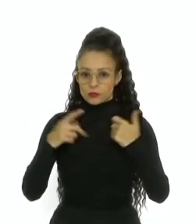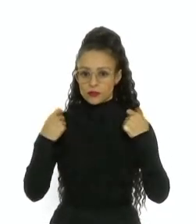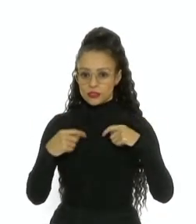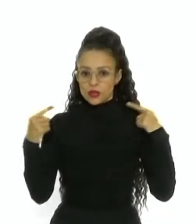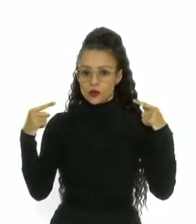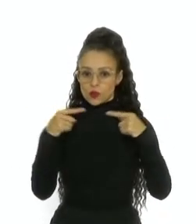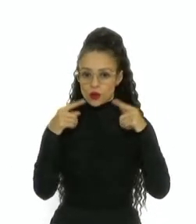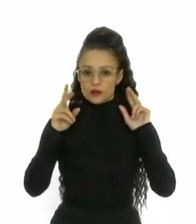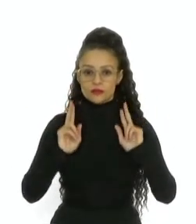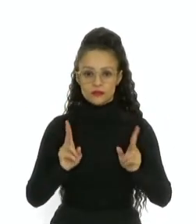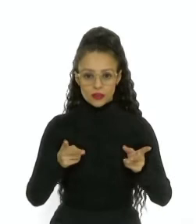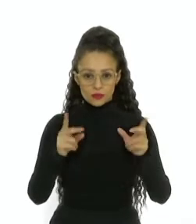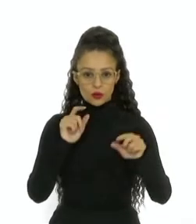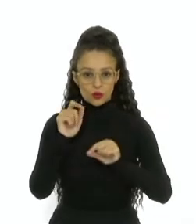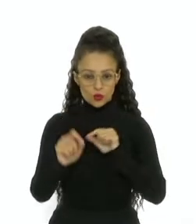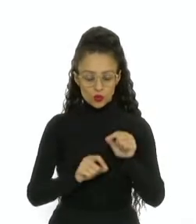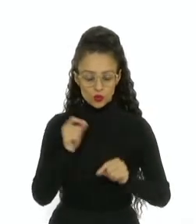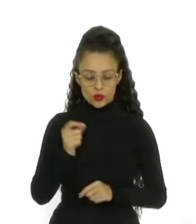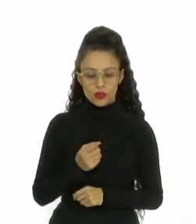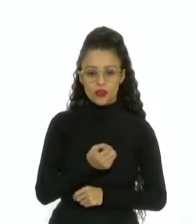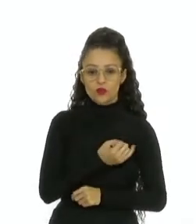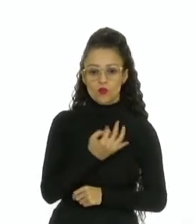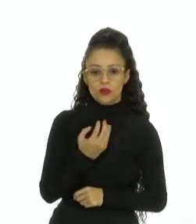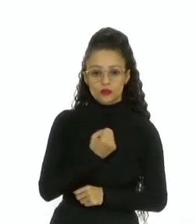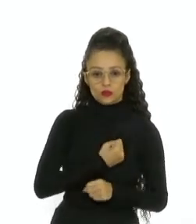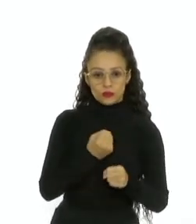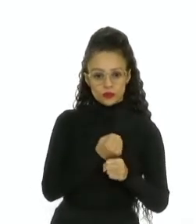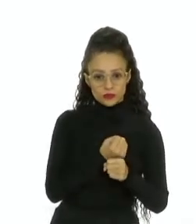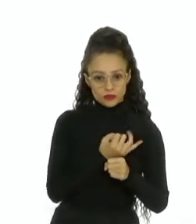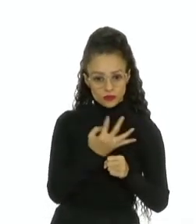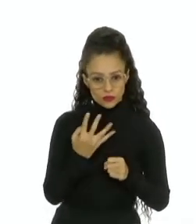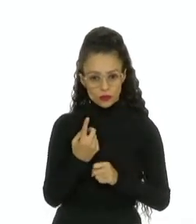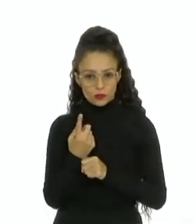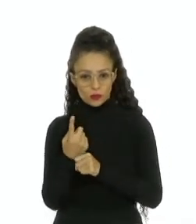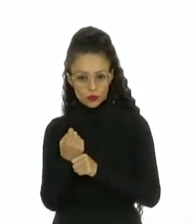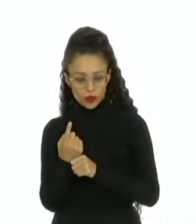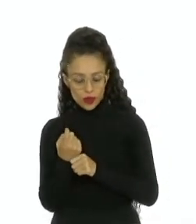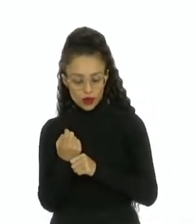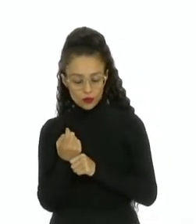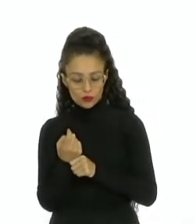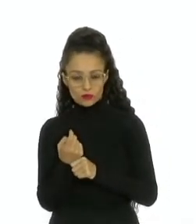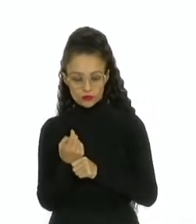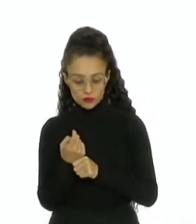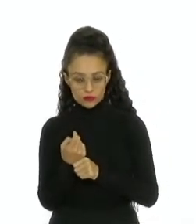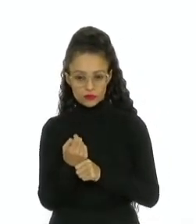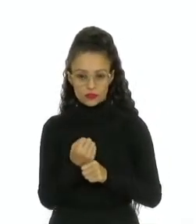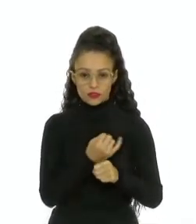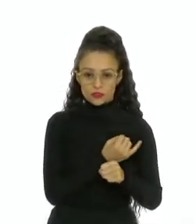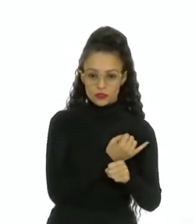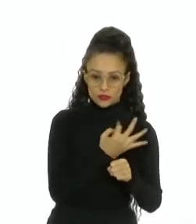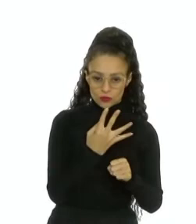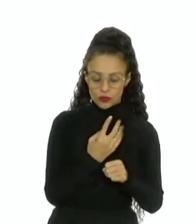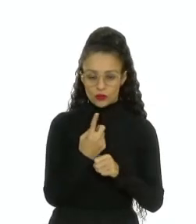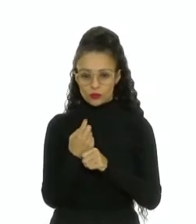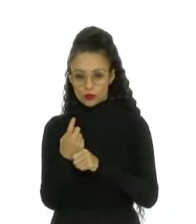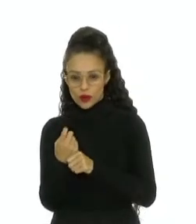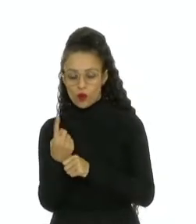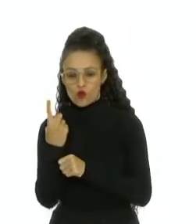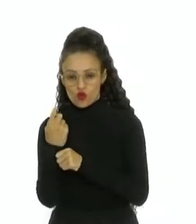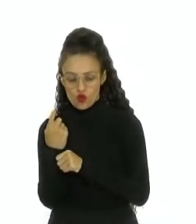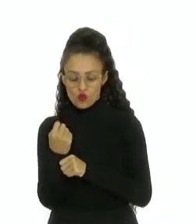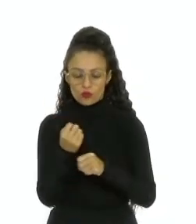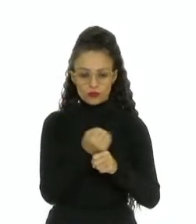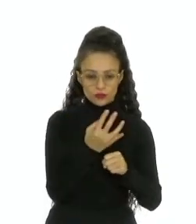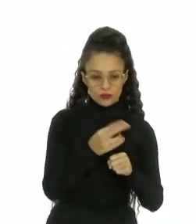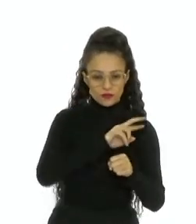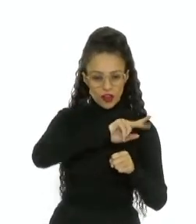concordar sempre em número, que é o singular ou plural, né? Singular é um, plural é mais de um,